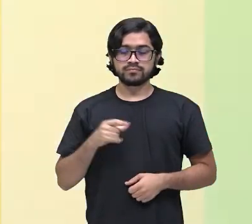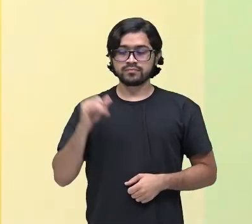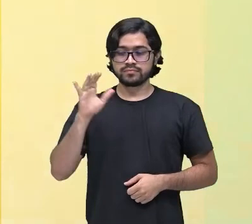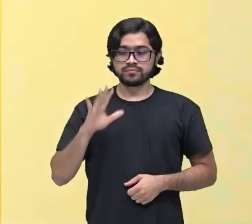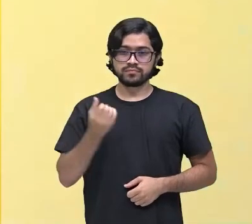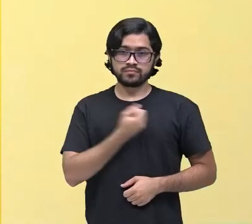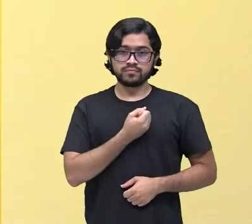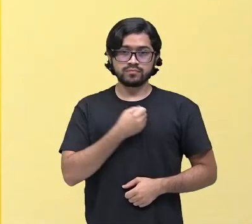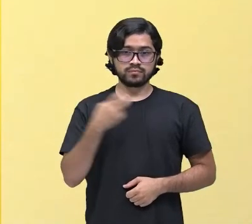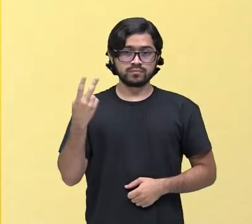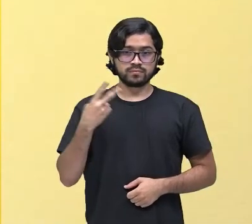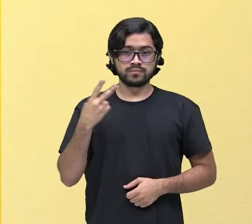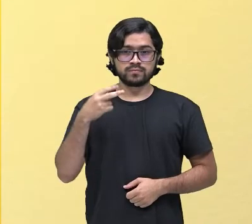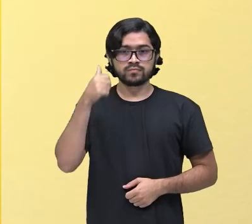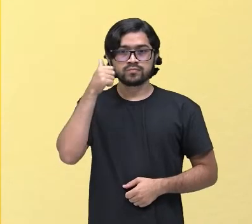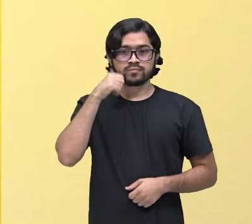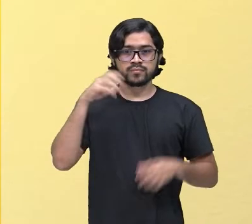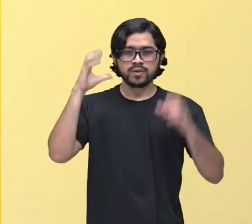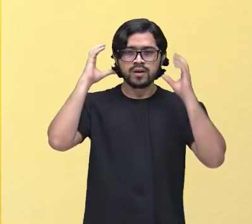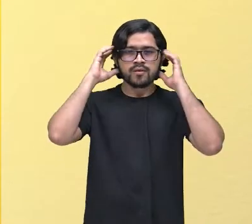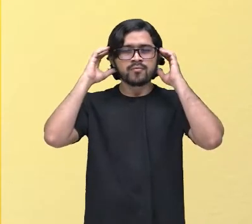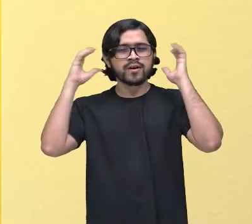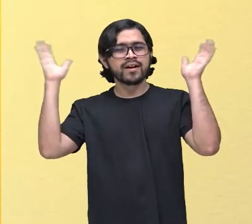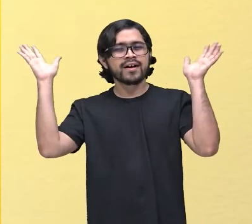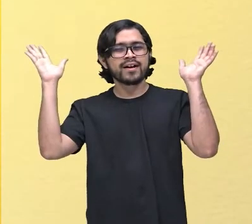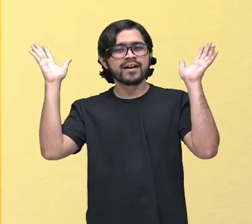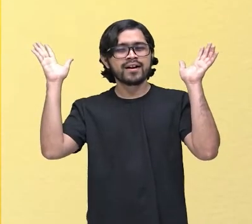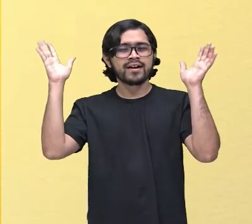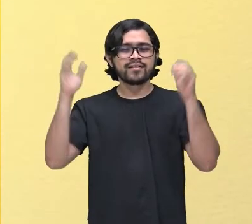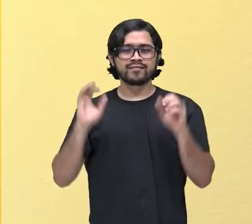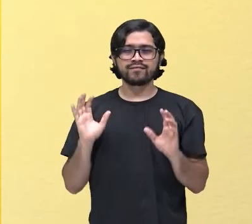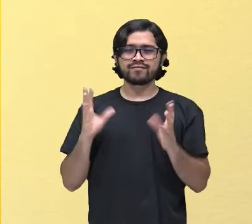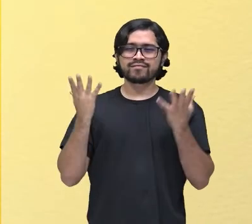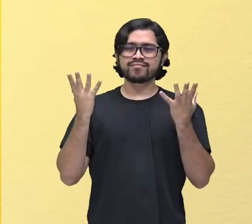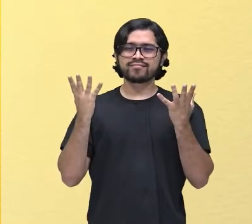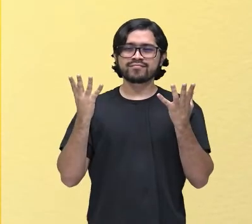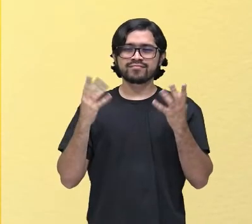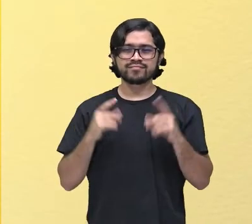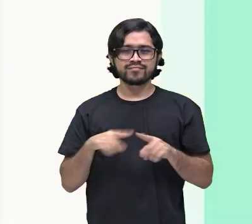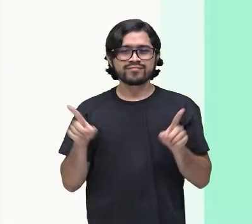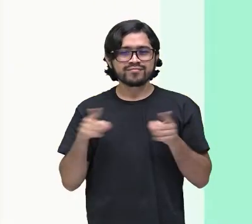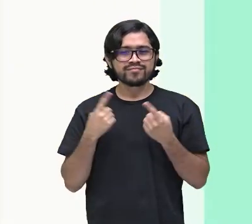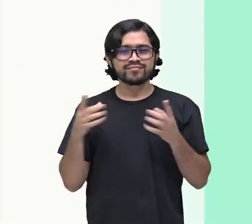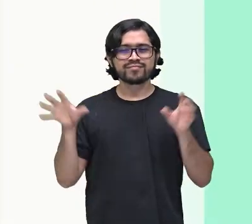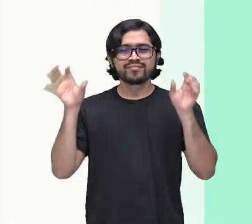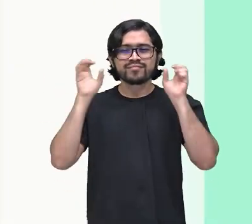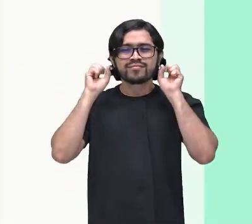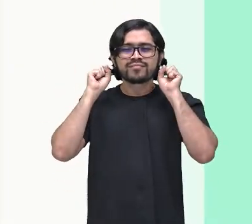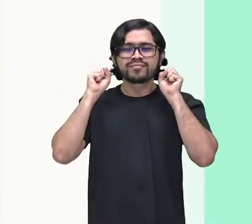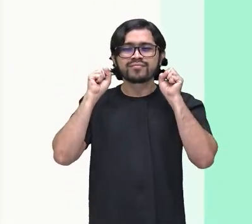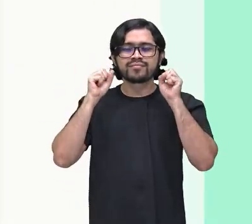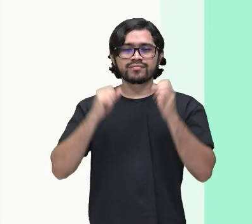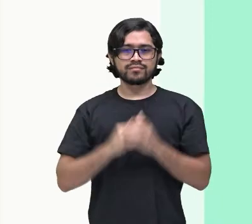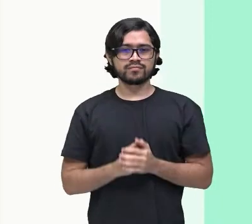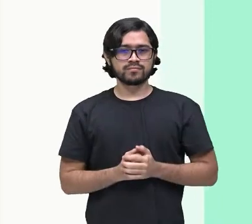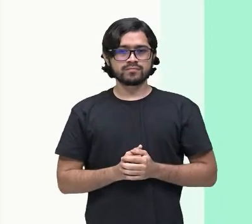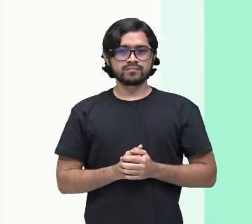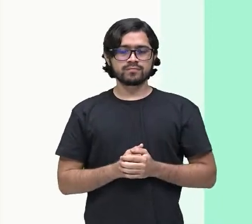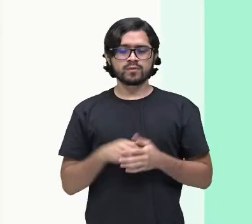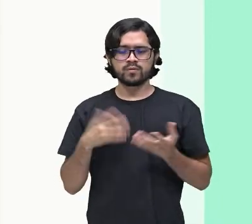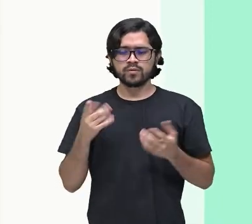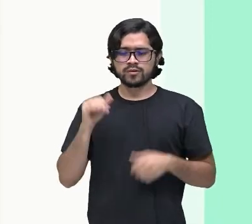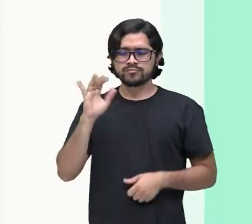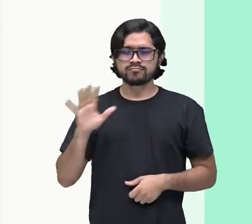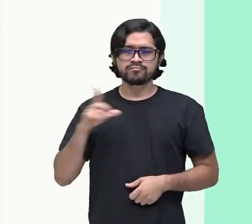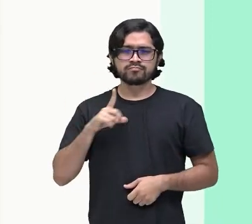né? Representada aí por essa garotinha feliz escutando a sua música favorita. Qual das imagens eu posso